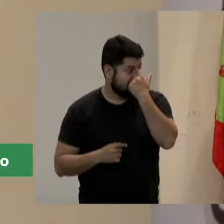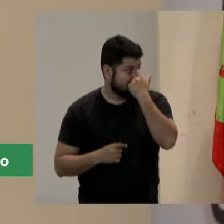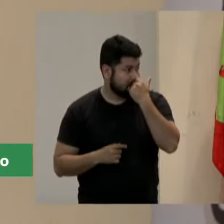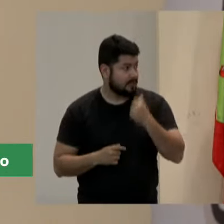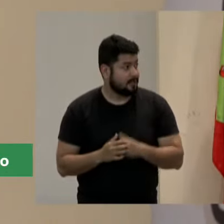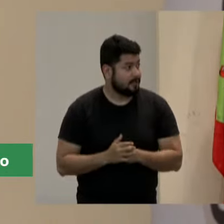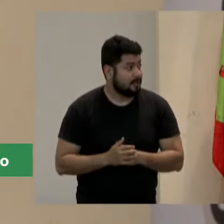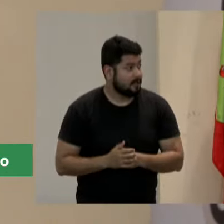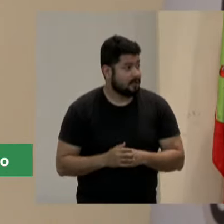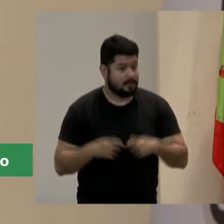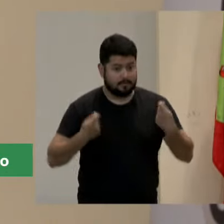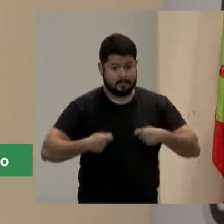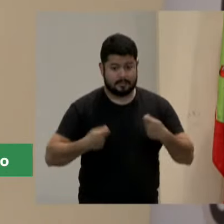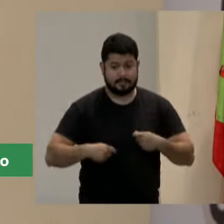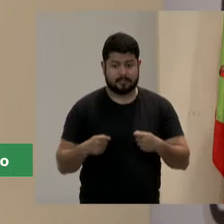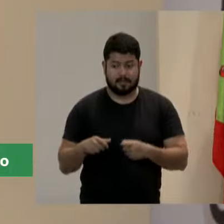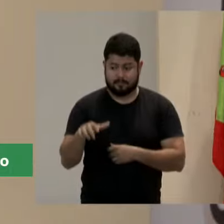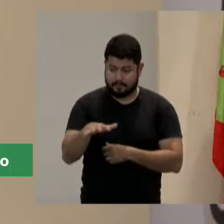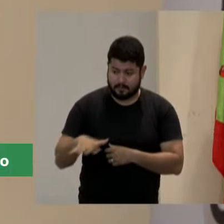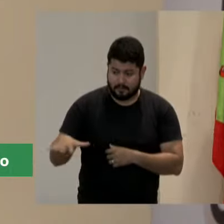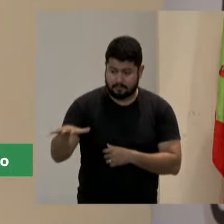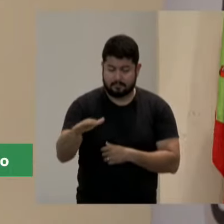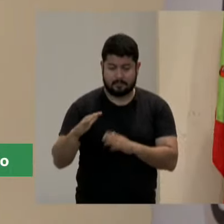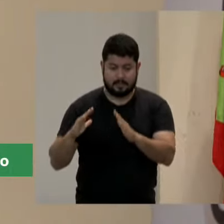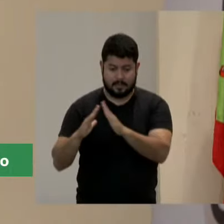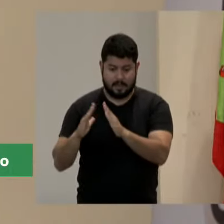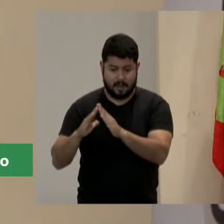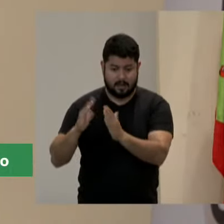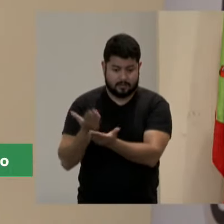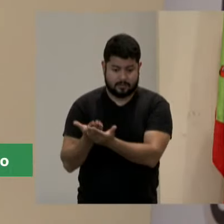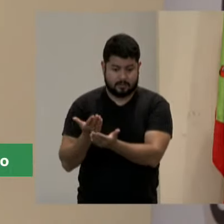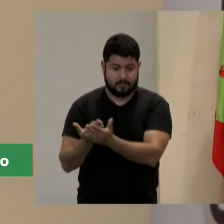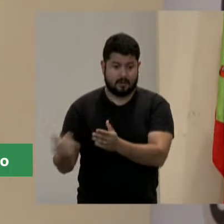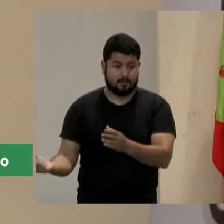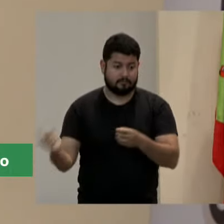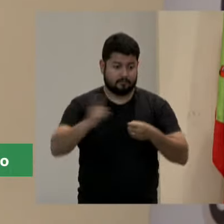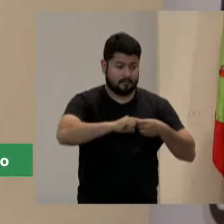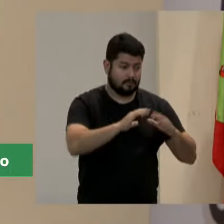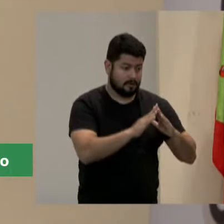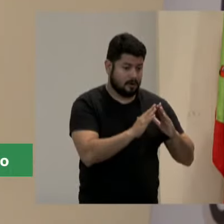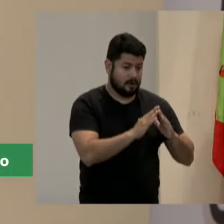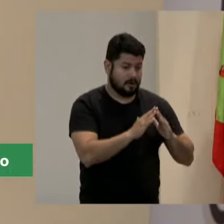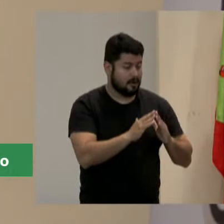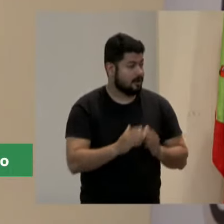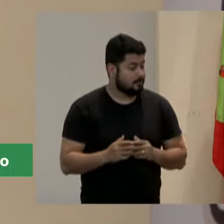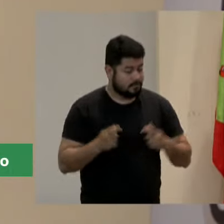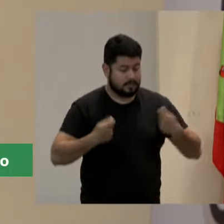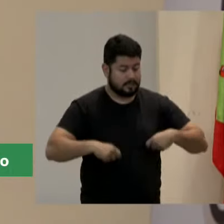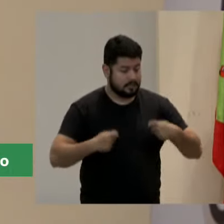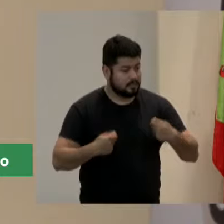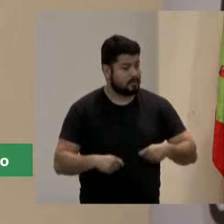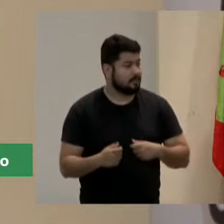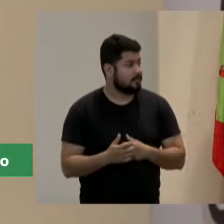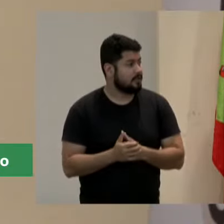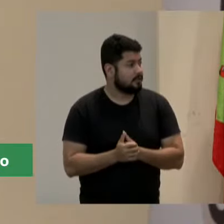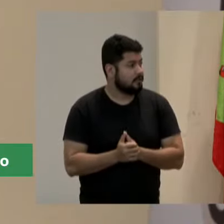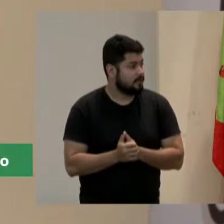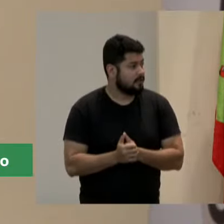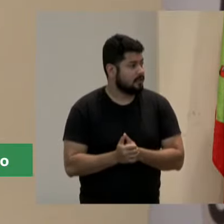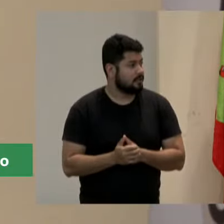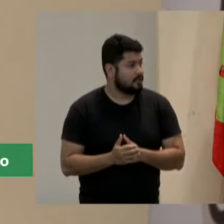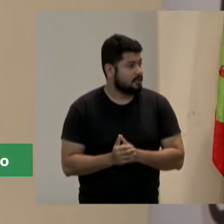sair do ambiente da escola para ir até minha casa para minha mãe me levar ao banheiro. Eu precisava fazer isso. E eles permitiam que eu